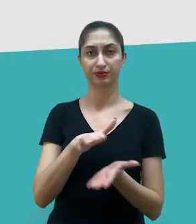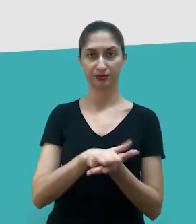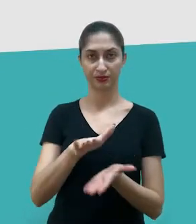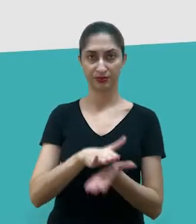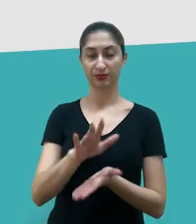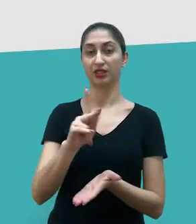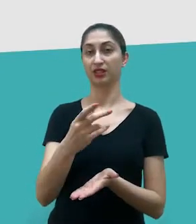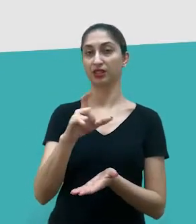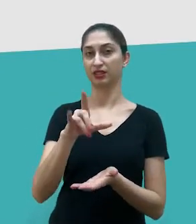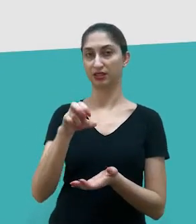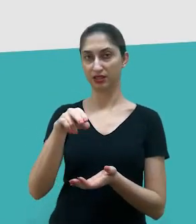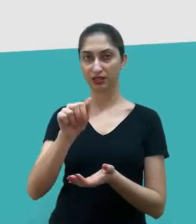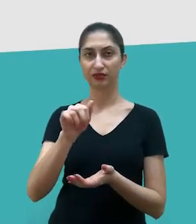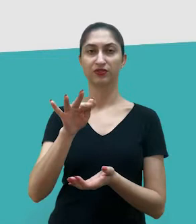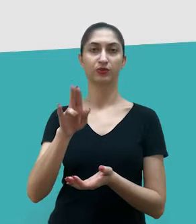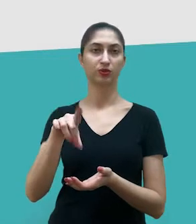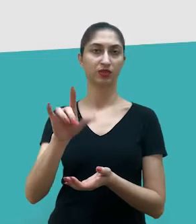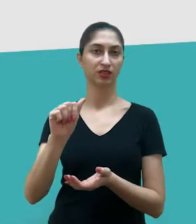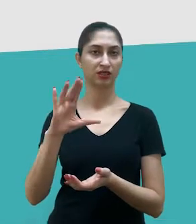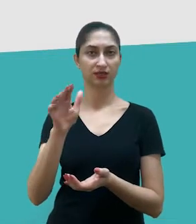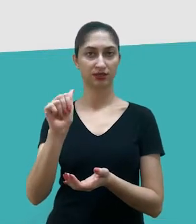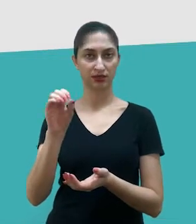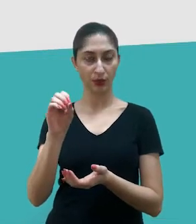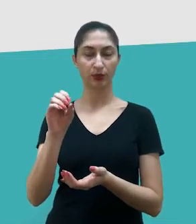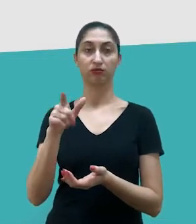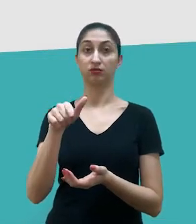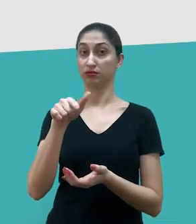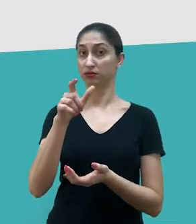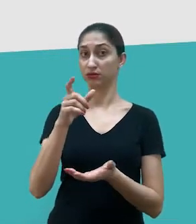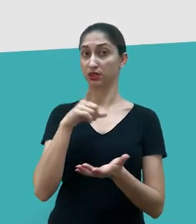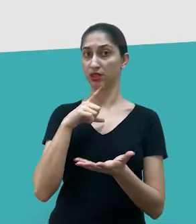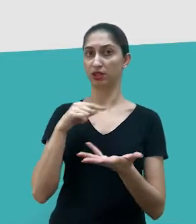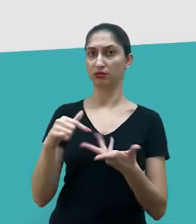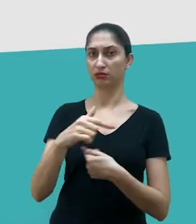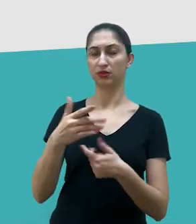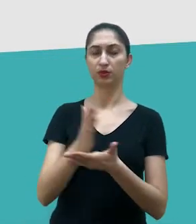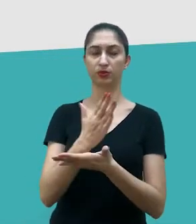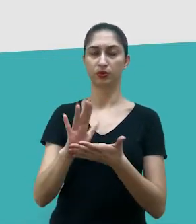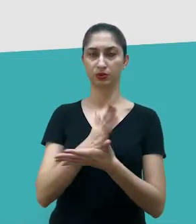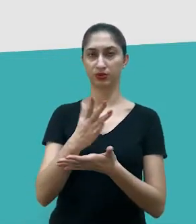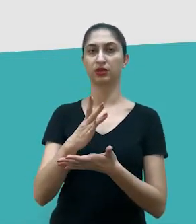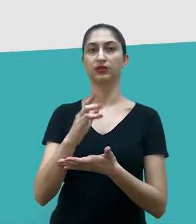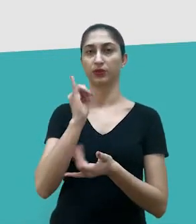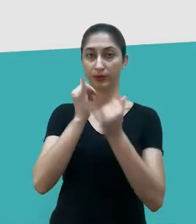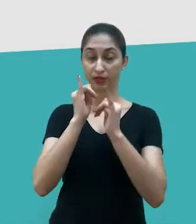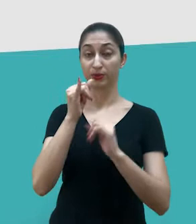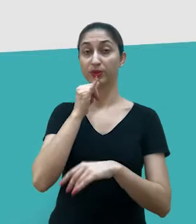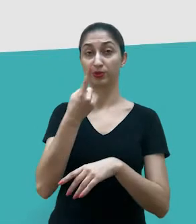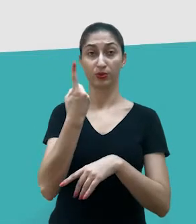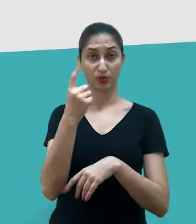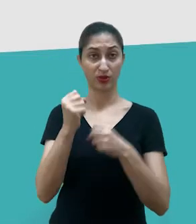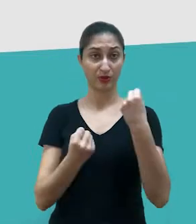Ellen MacArthur, que é uma fundação muito séria, traz alguns dados interessantes. Um caminhão de lixo é queimado